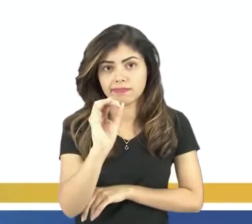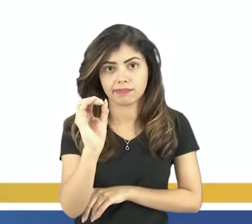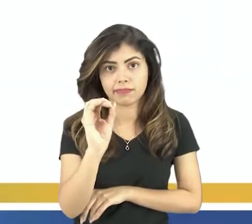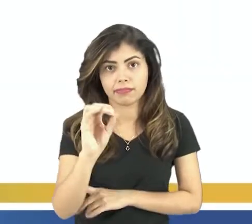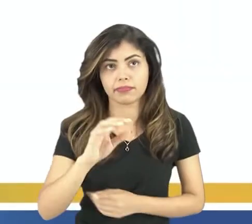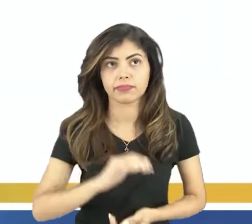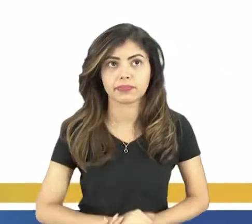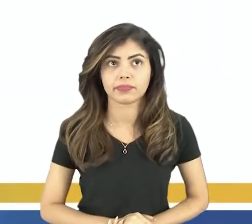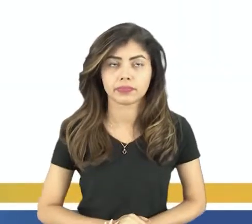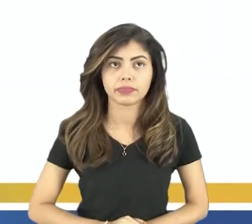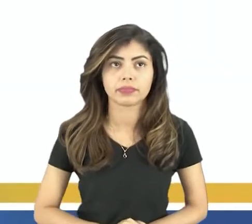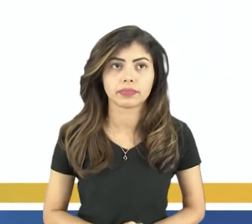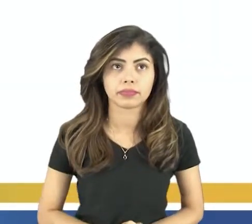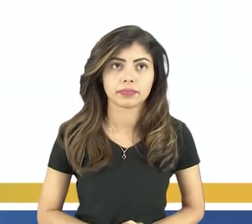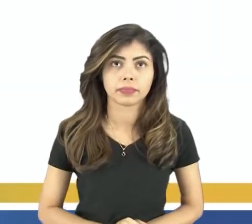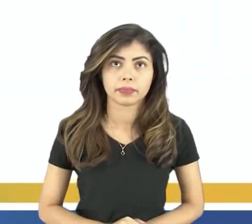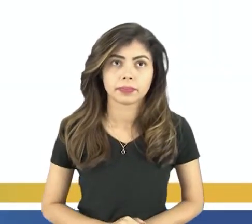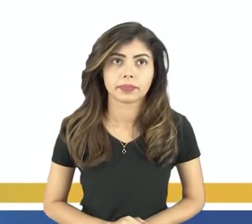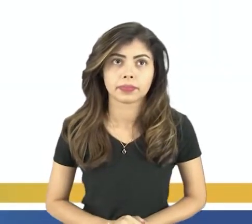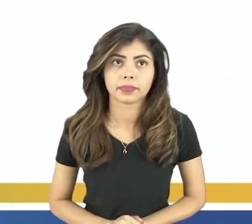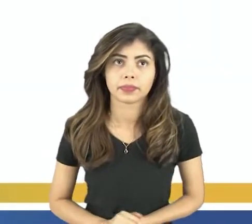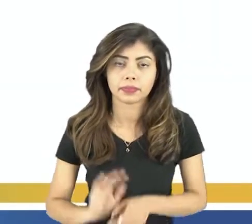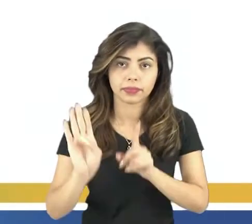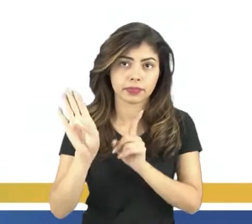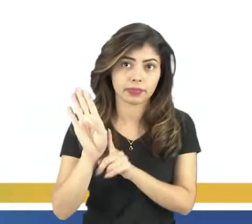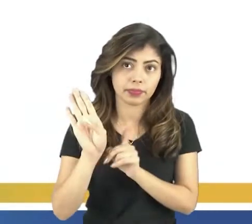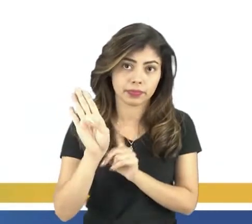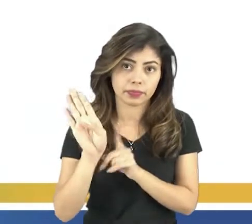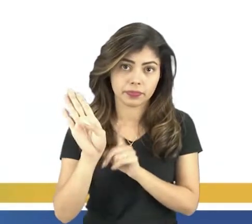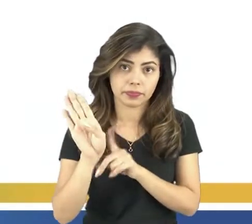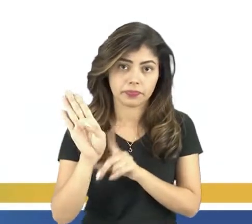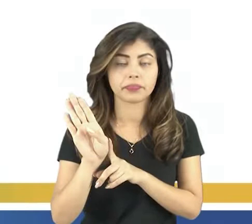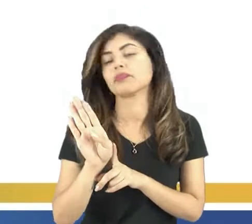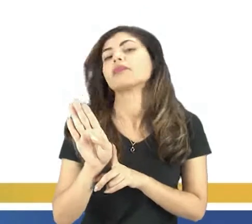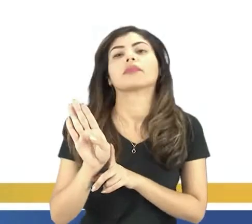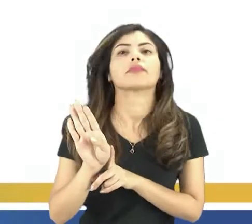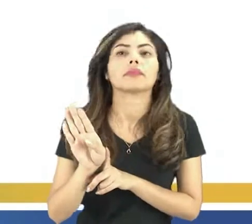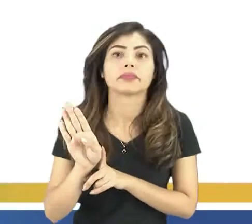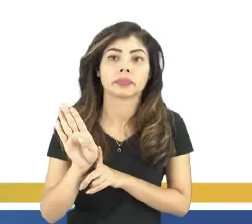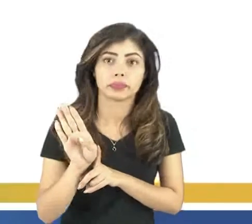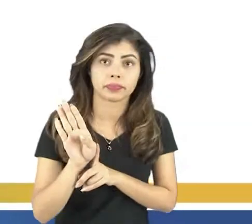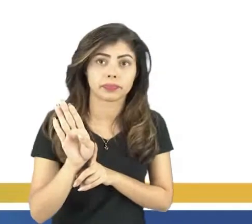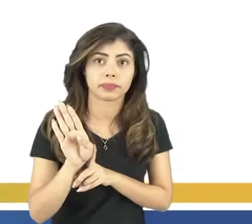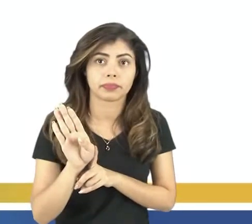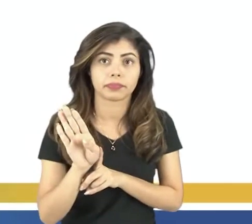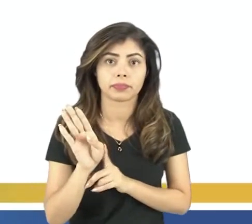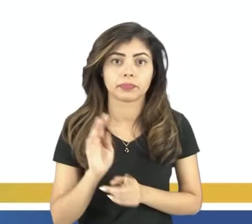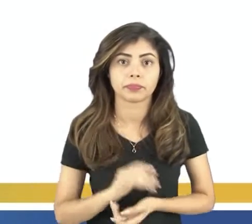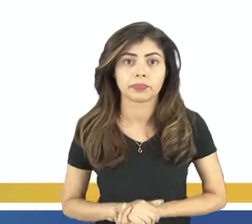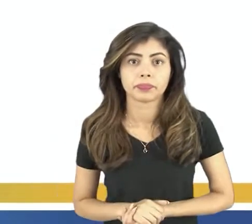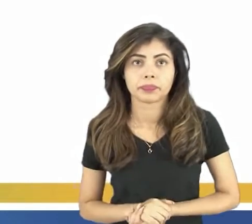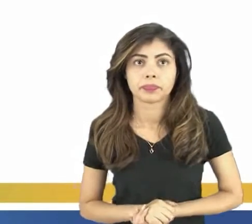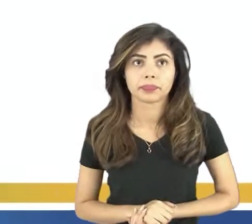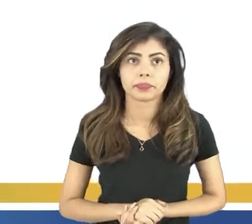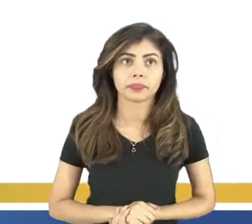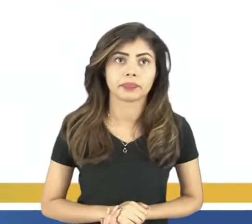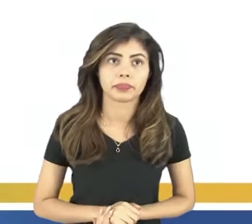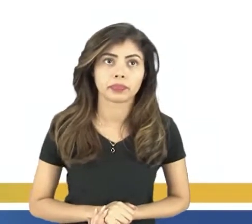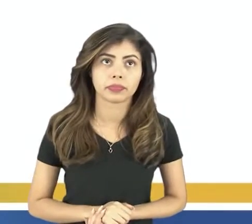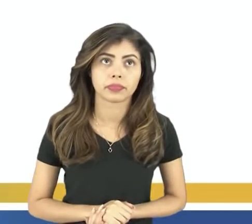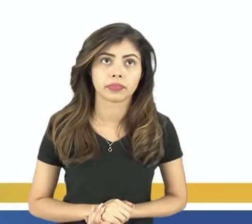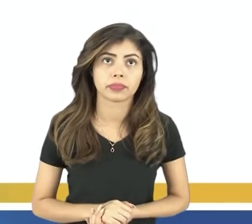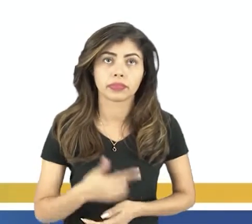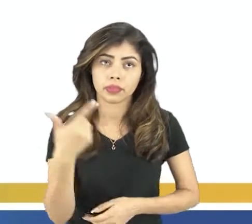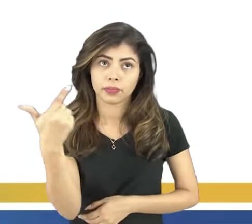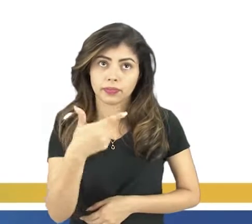lançado paralelo. Então, a opção que fica aí, letra B, essa força é uma força nula. E